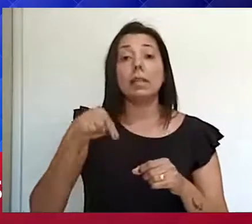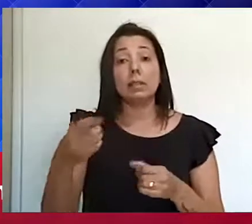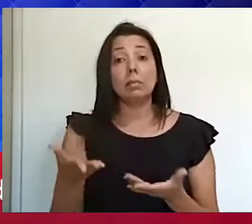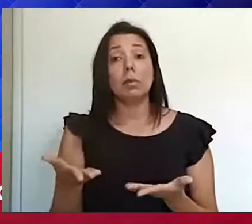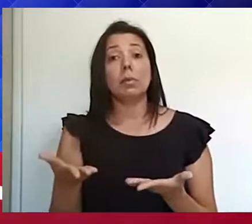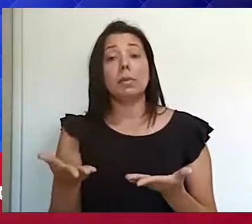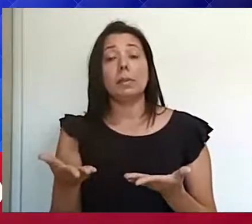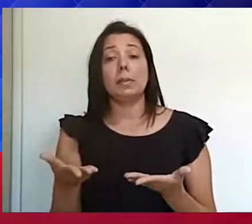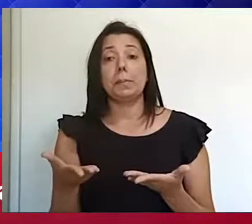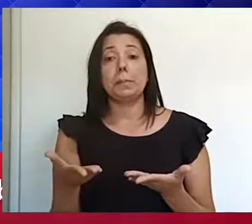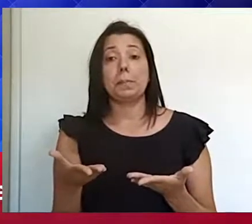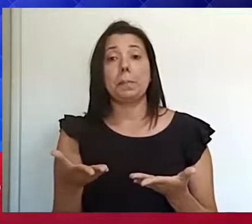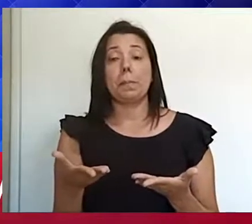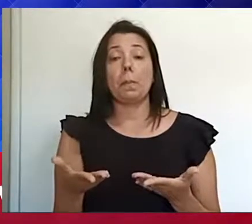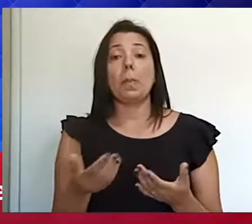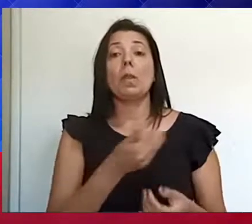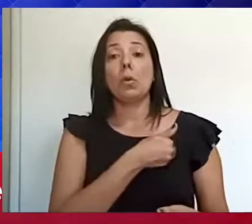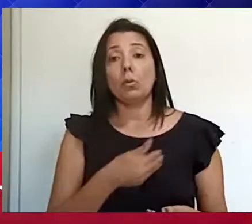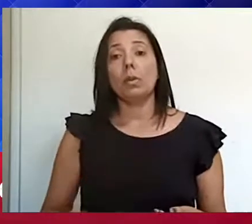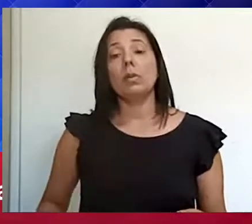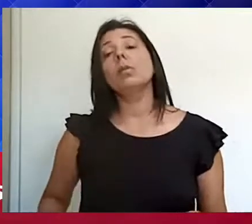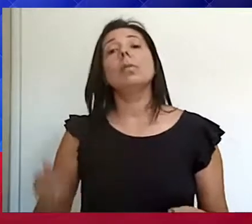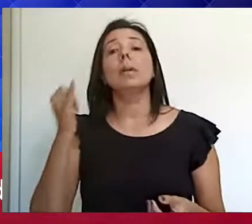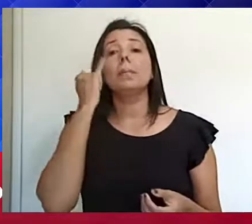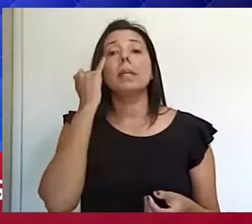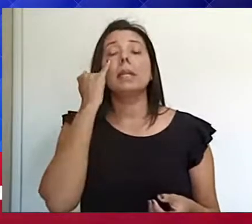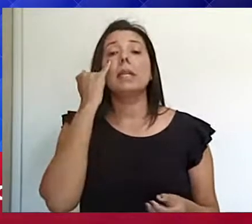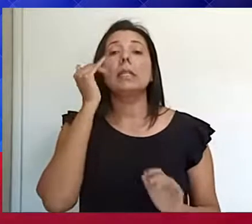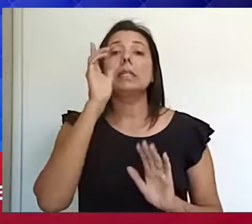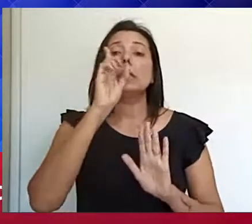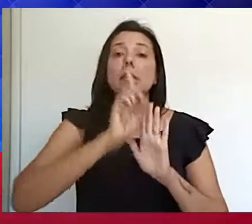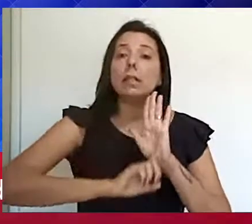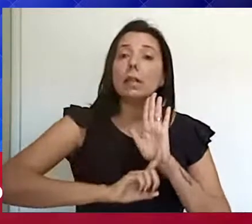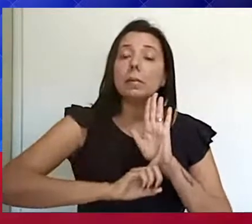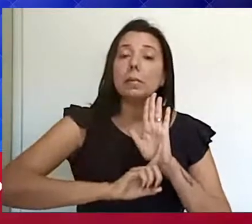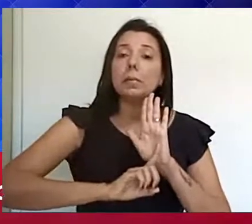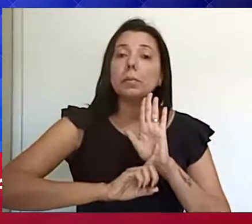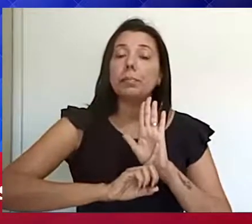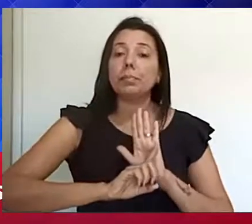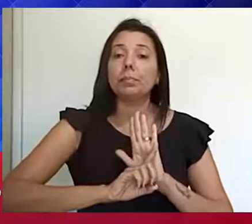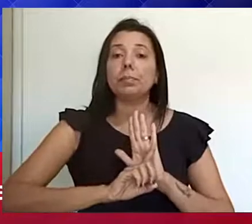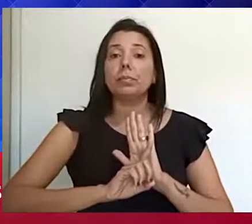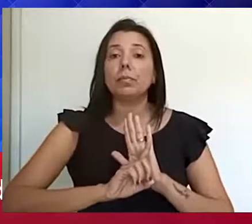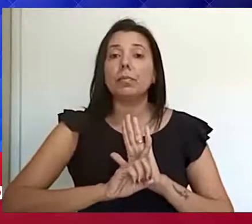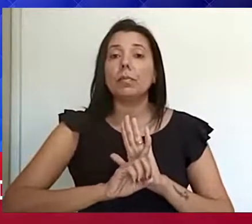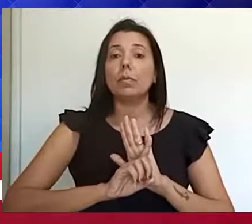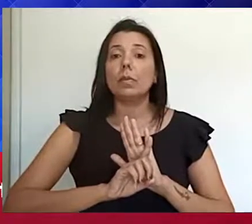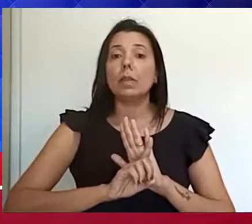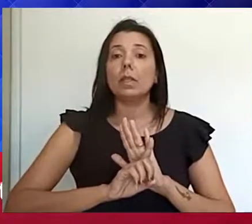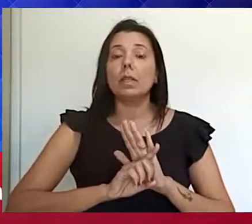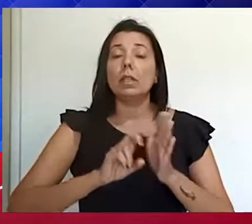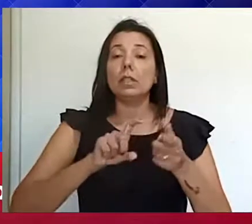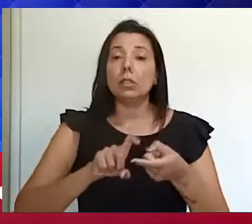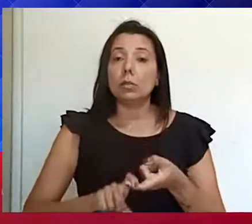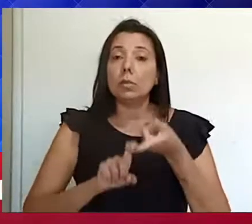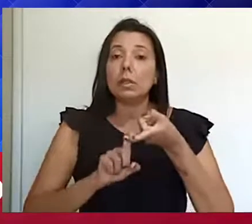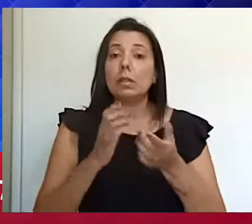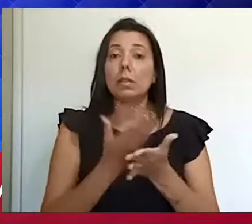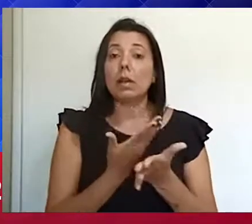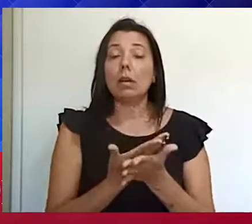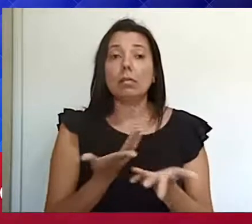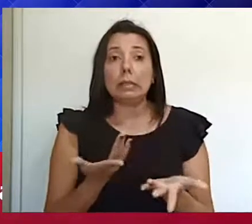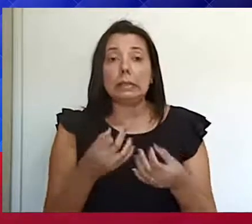o governador Ibanez Rocha decretou o decreto de suspensão das aulas. Então a gente foi pego de surpresa, né?